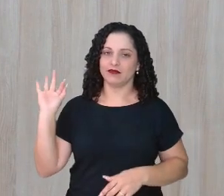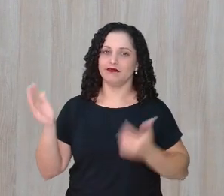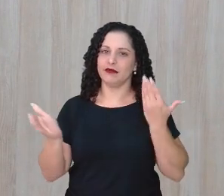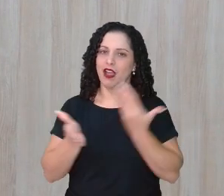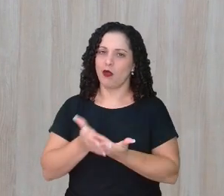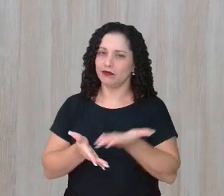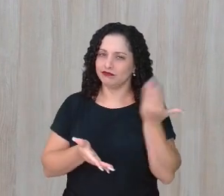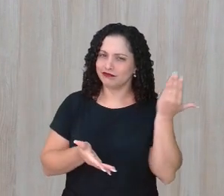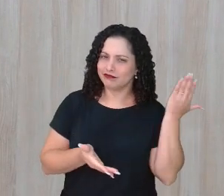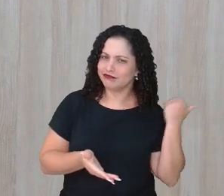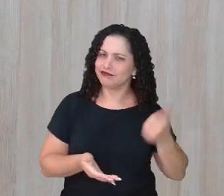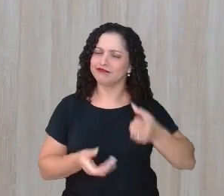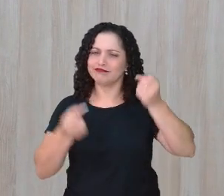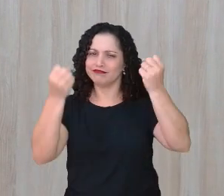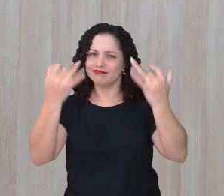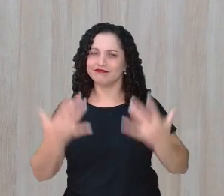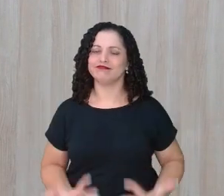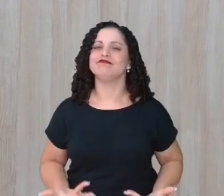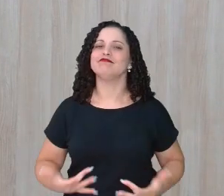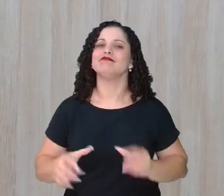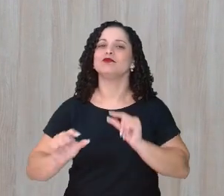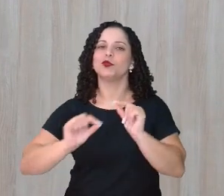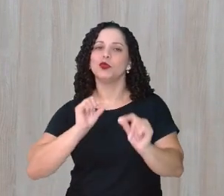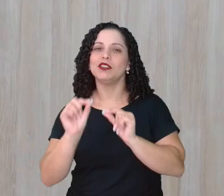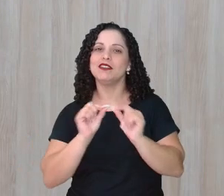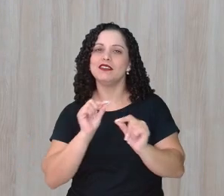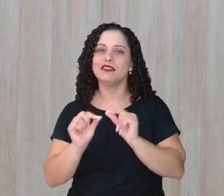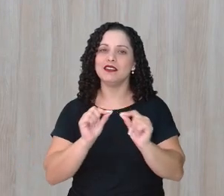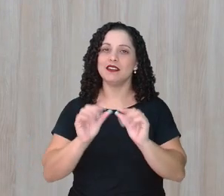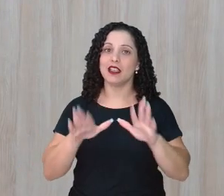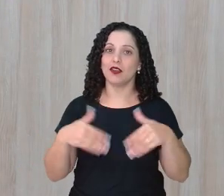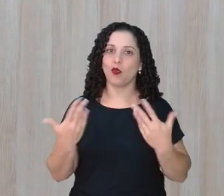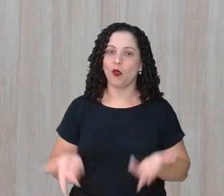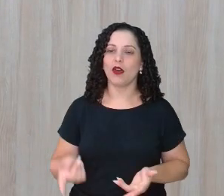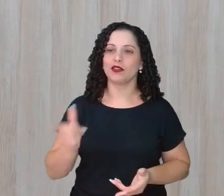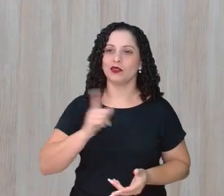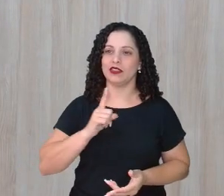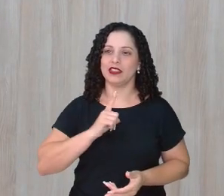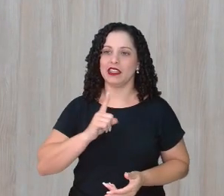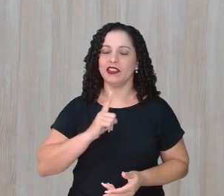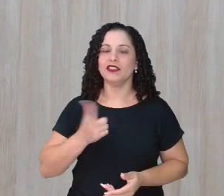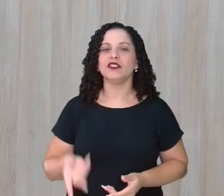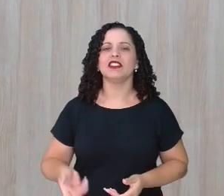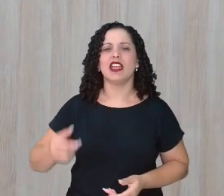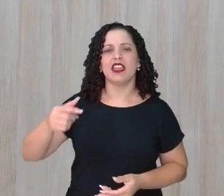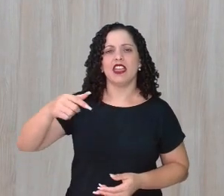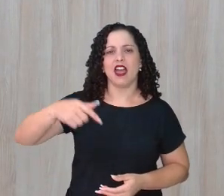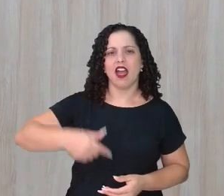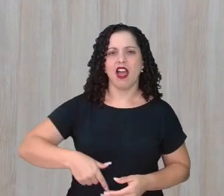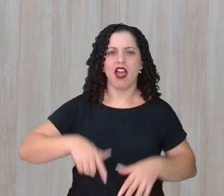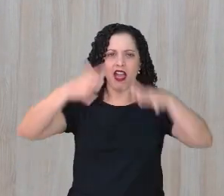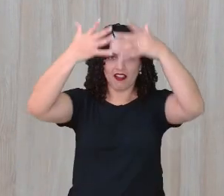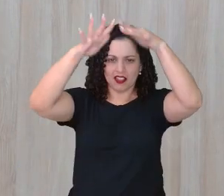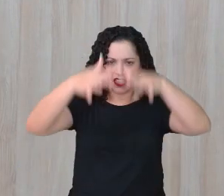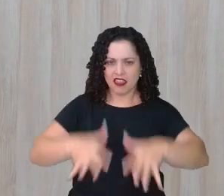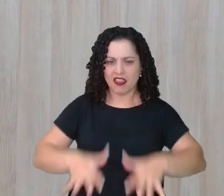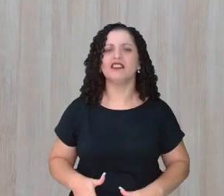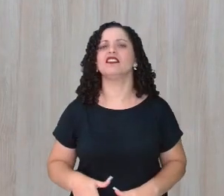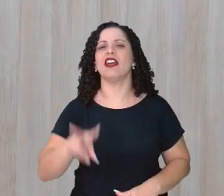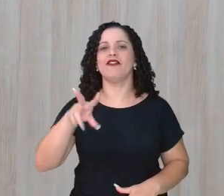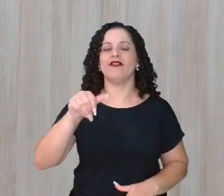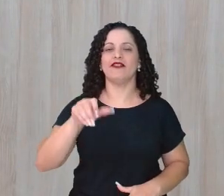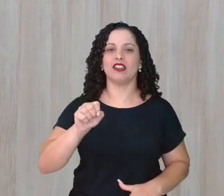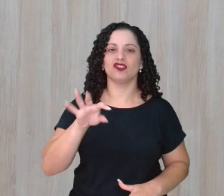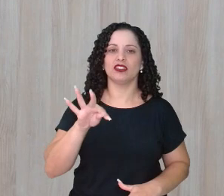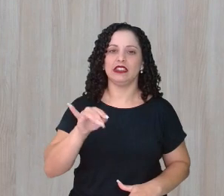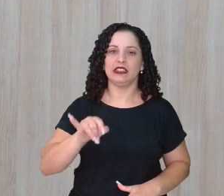sobre a primeira fase, o primeiro momento ali, depois da queda da Bastilha, que foi o símbolo, o marco inicial ali